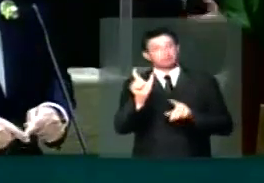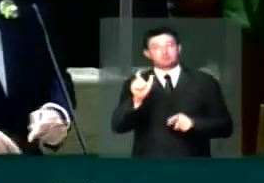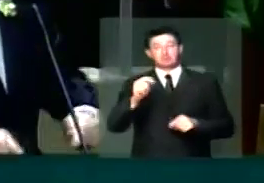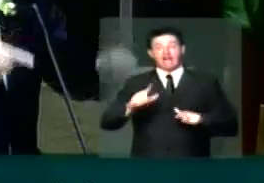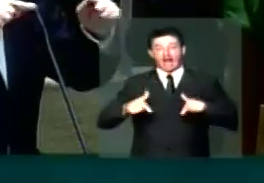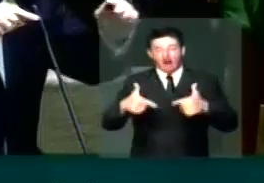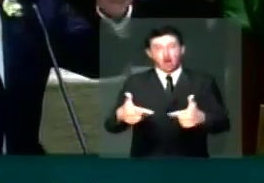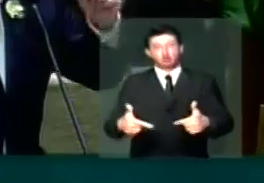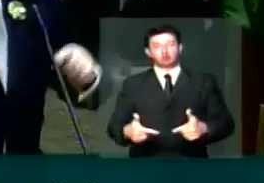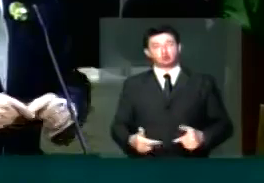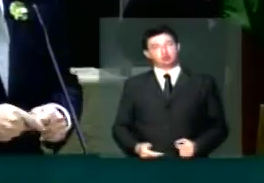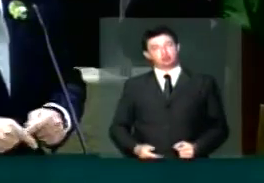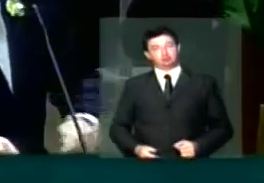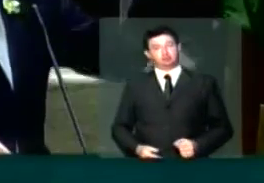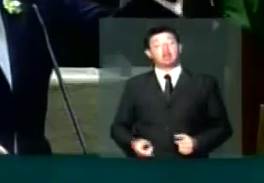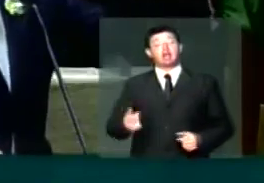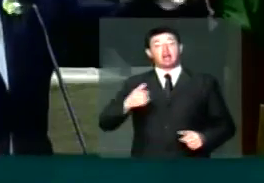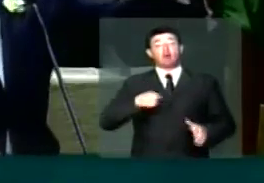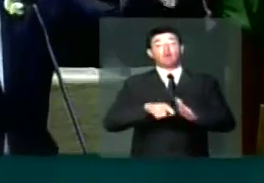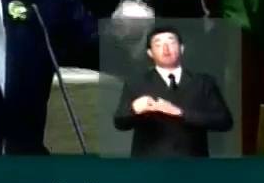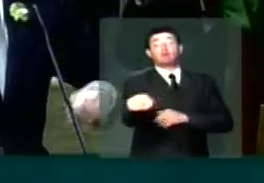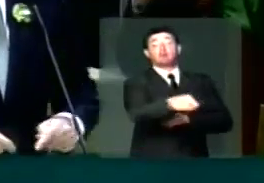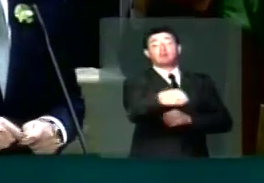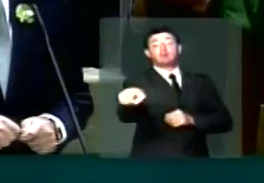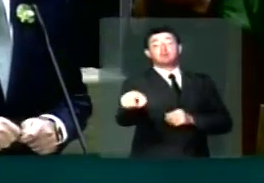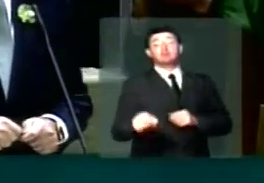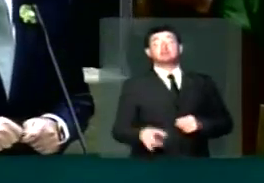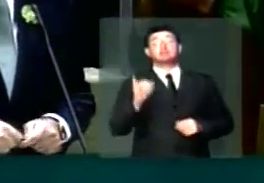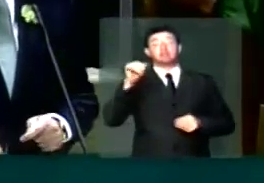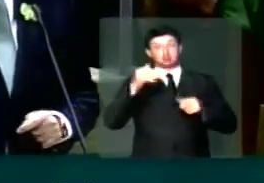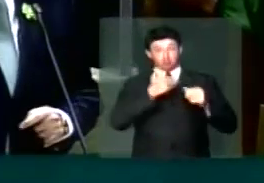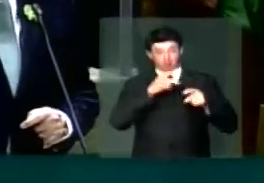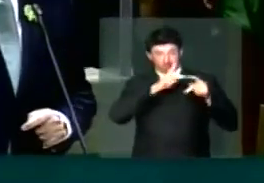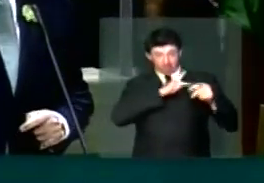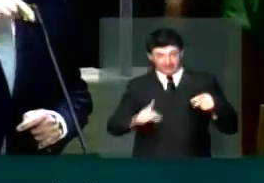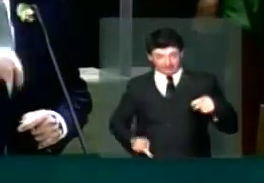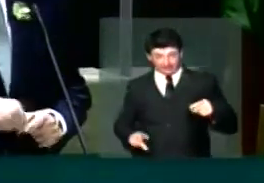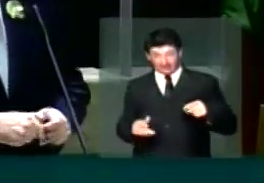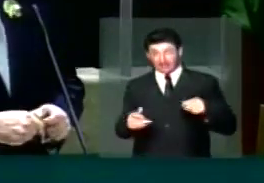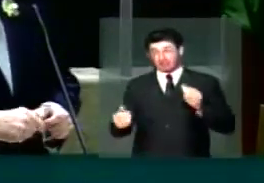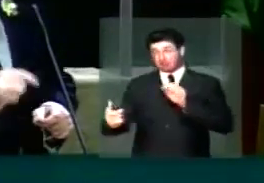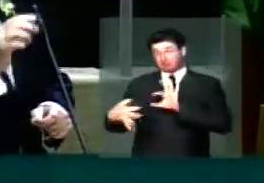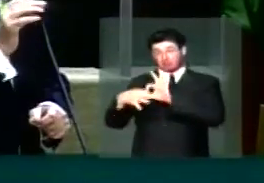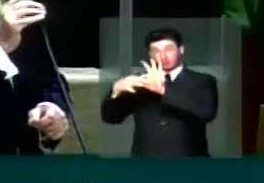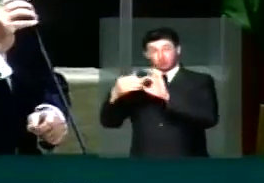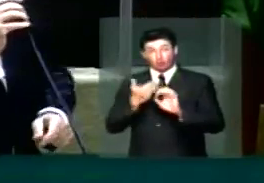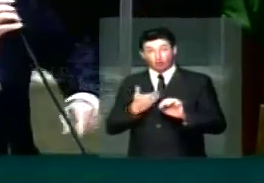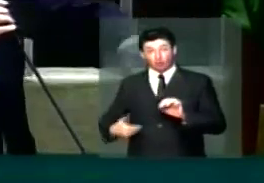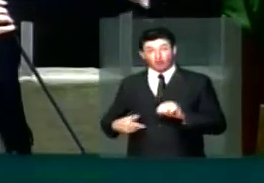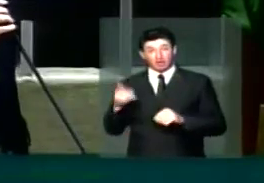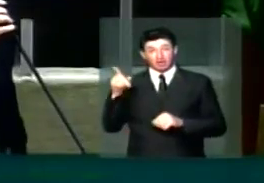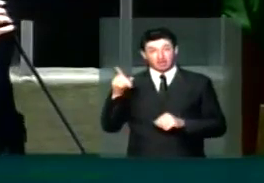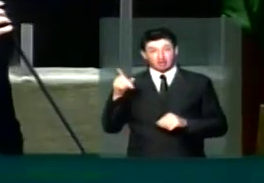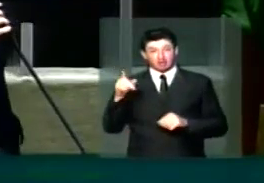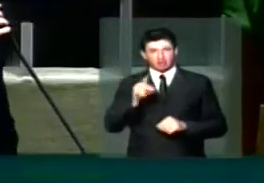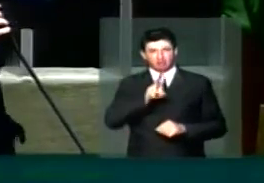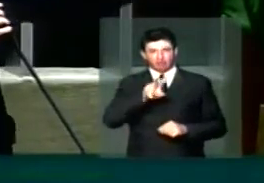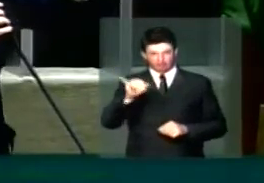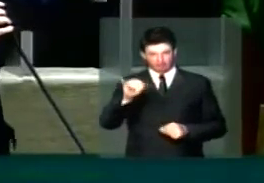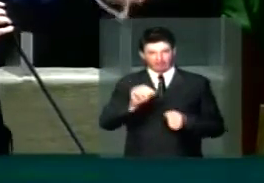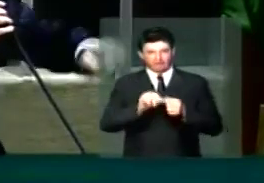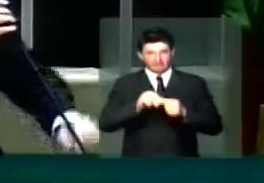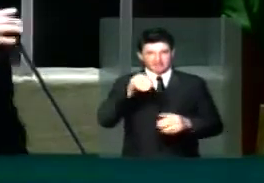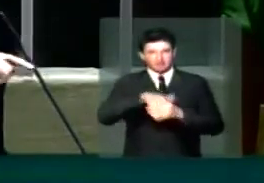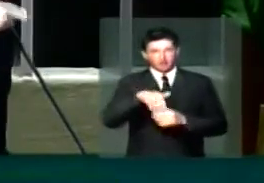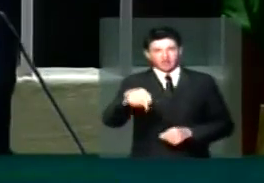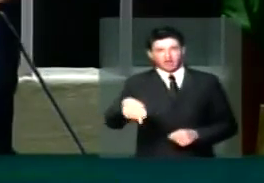os dias. Eu lhe pergunto a vocês, um presidente que fosse ligado ao governo, com uma candidatura patrocinada pelo governo, colocaria em